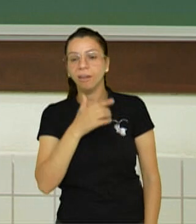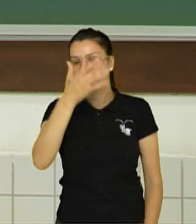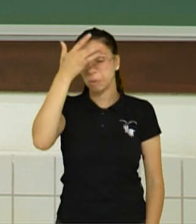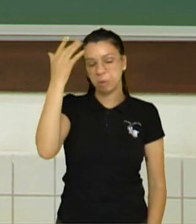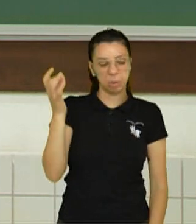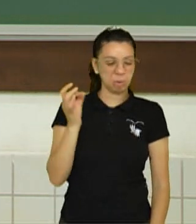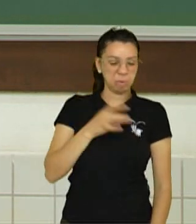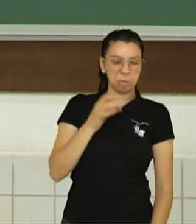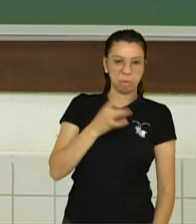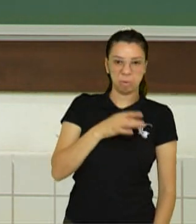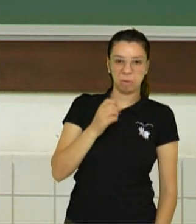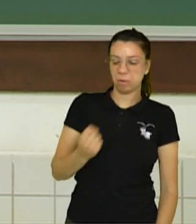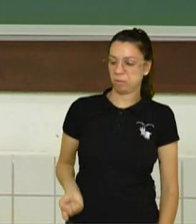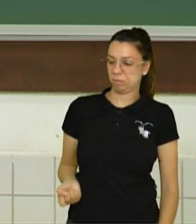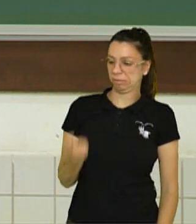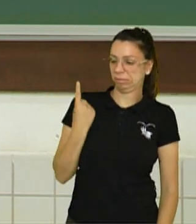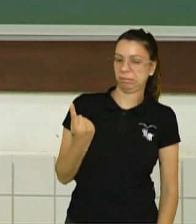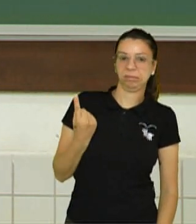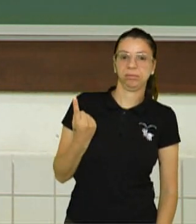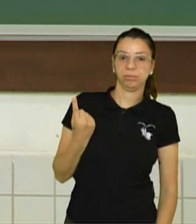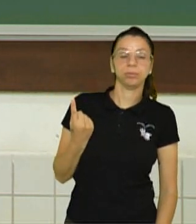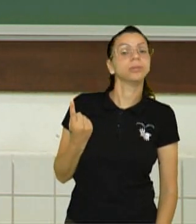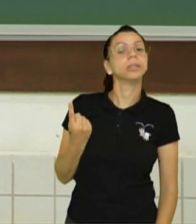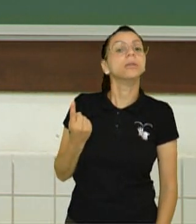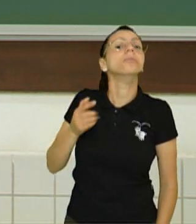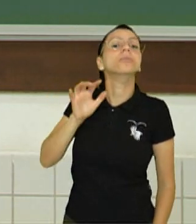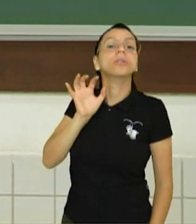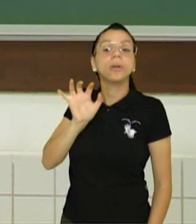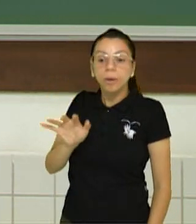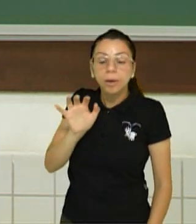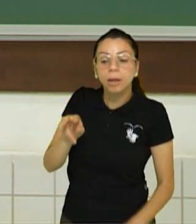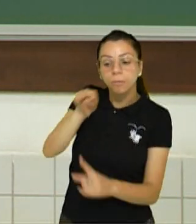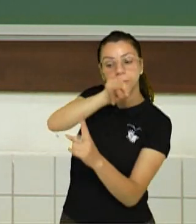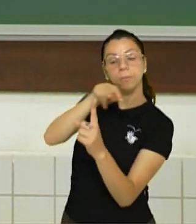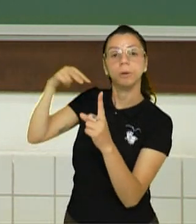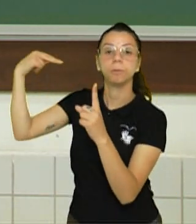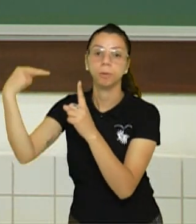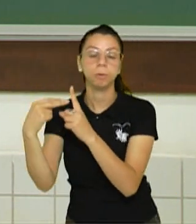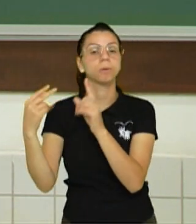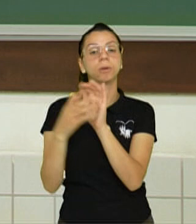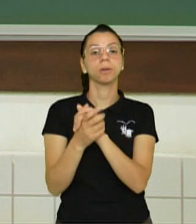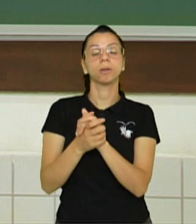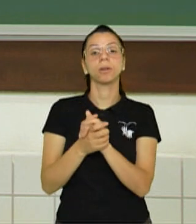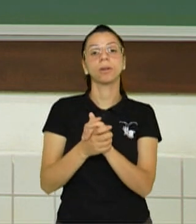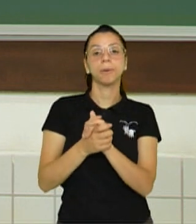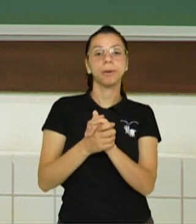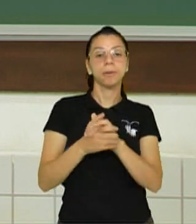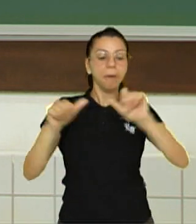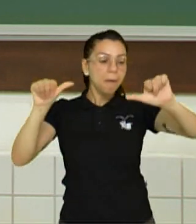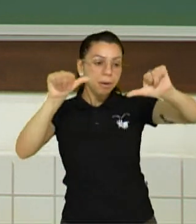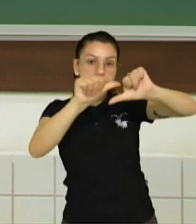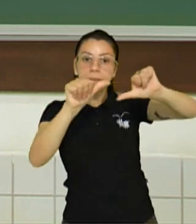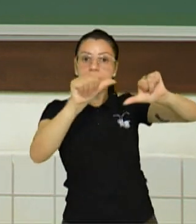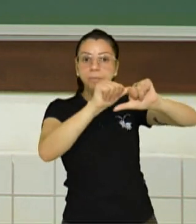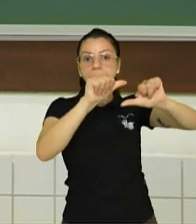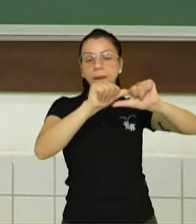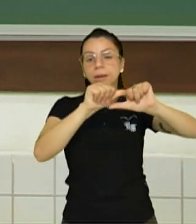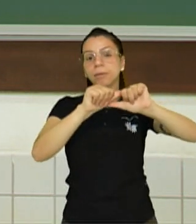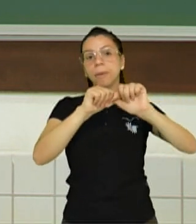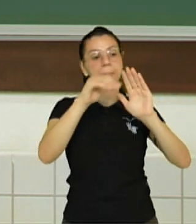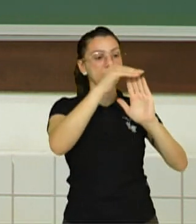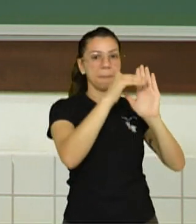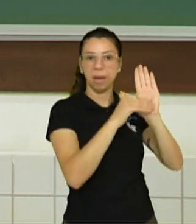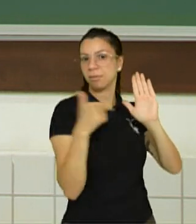tenebroso, esquisito. Essas visões que estão fora dos padrões da racionalidade vão ser admitidas na